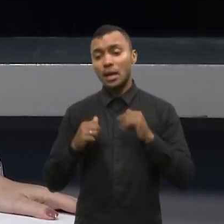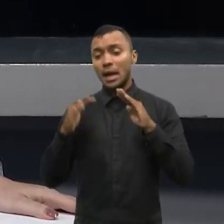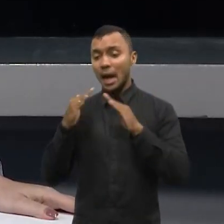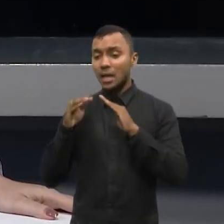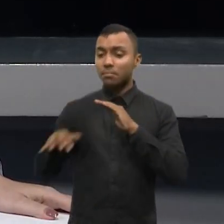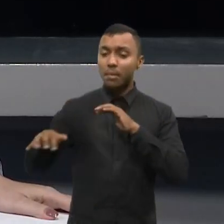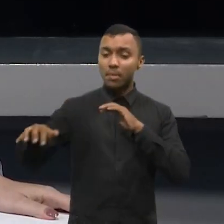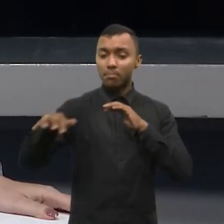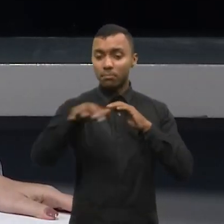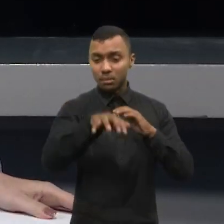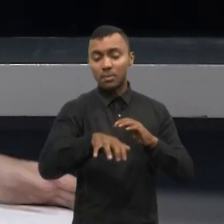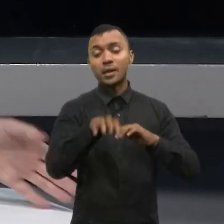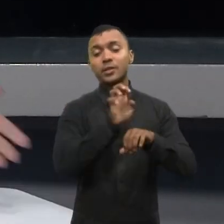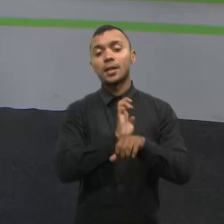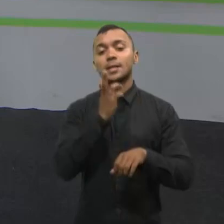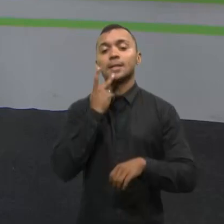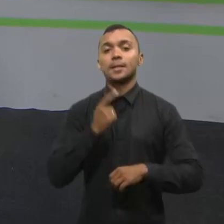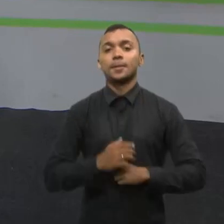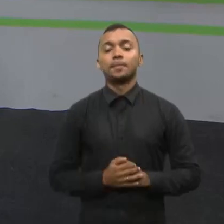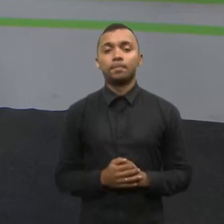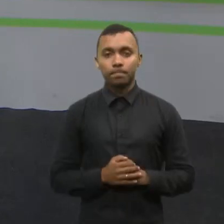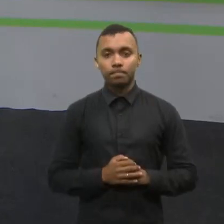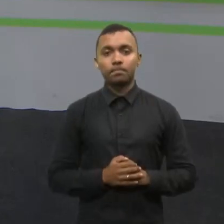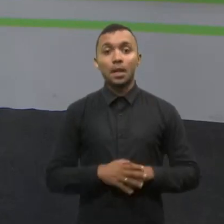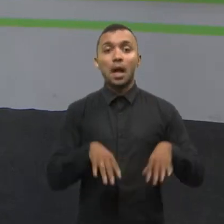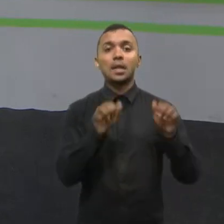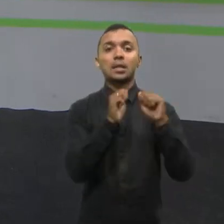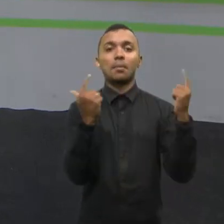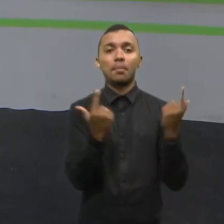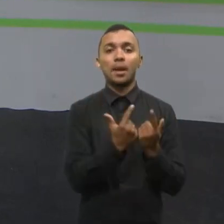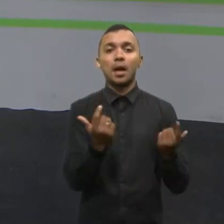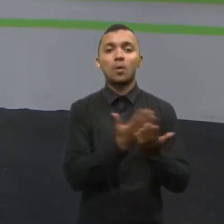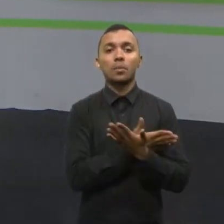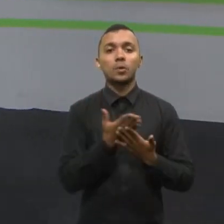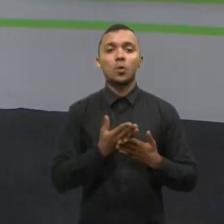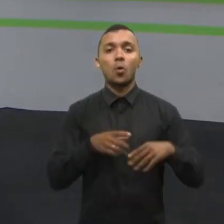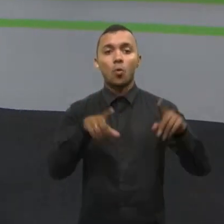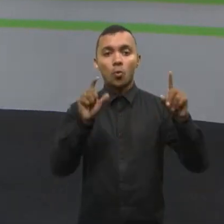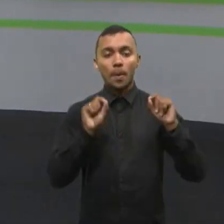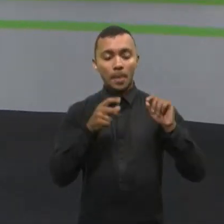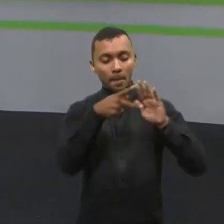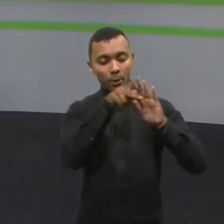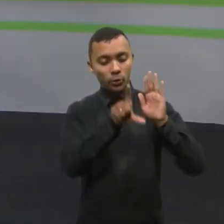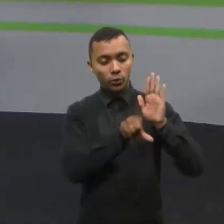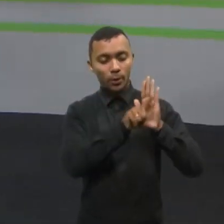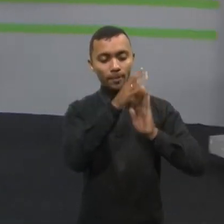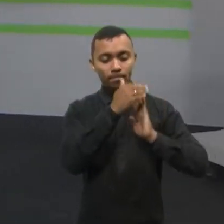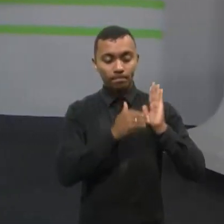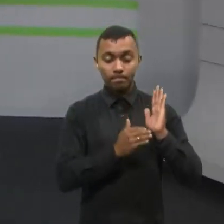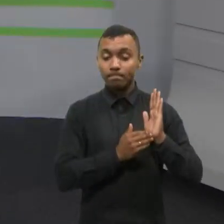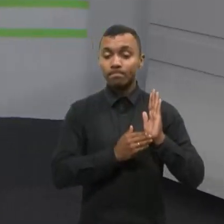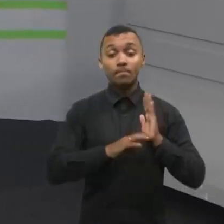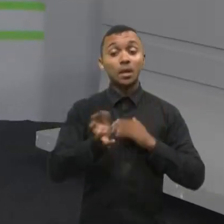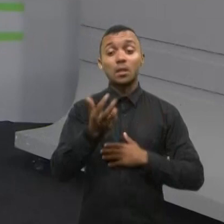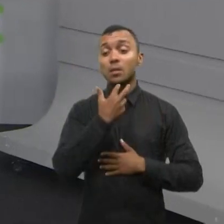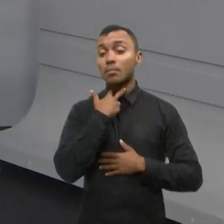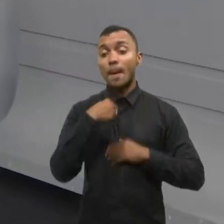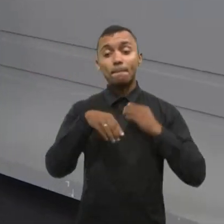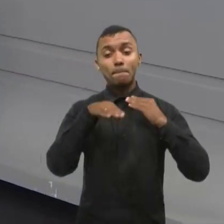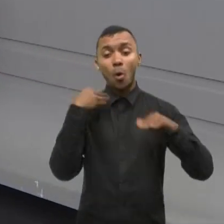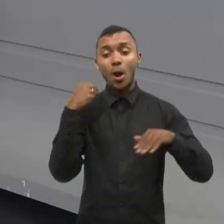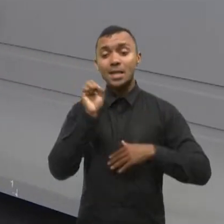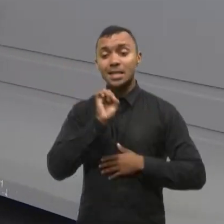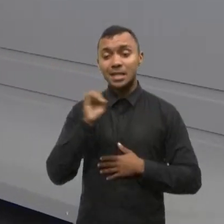diversos municípios cearenses. E tramita aqui na Assembleia Legislativa um projeto de lei que proíbe